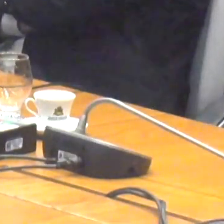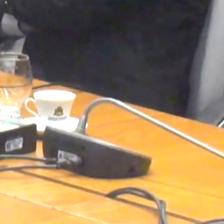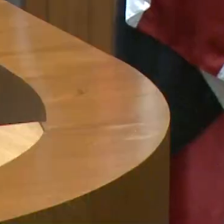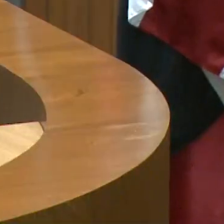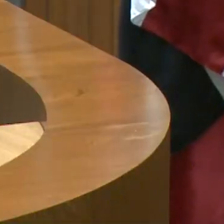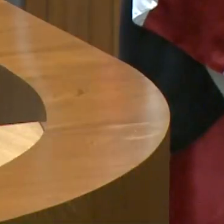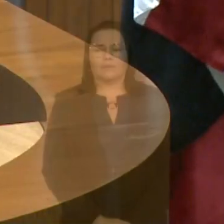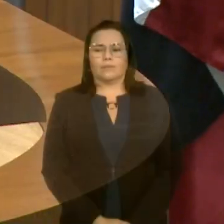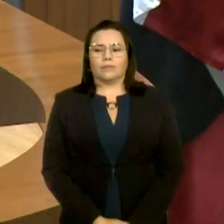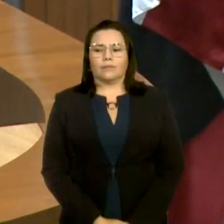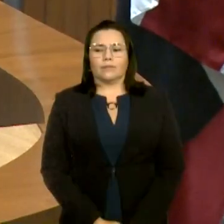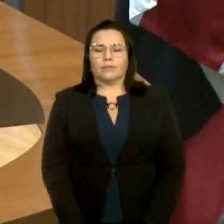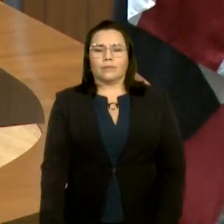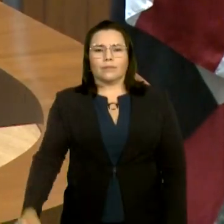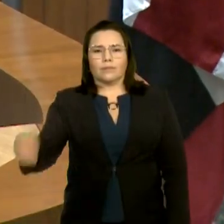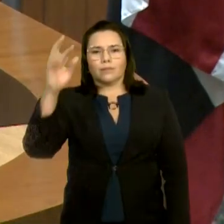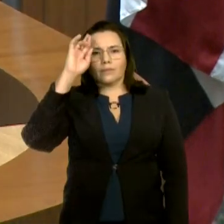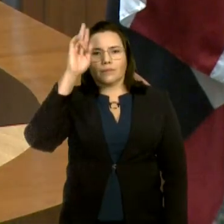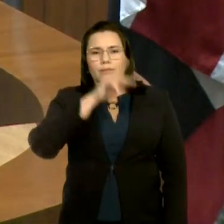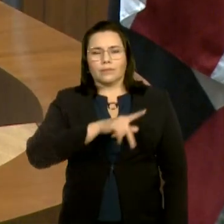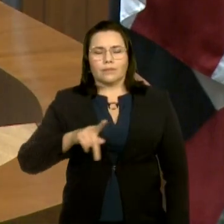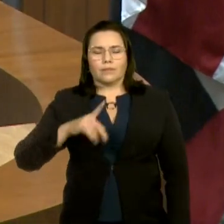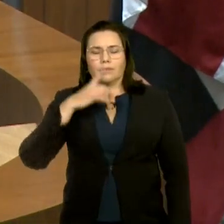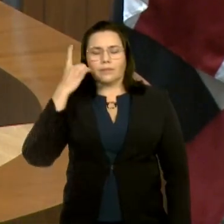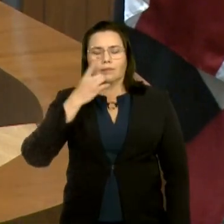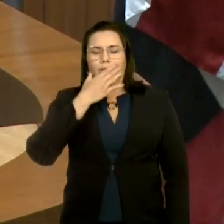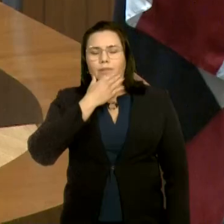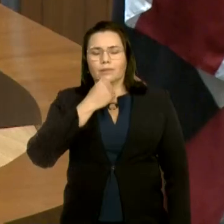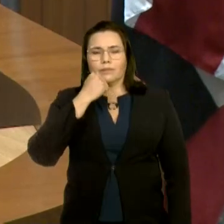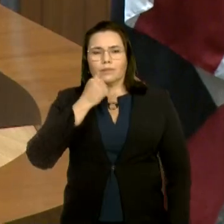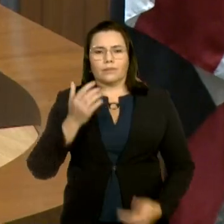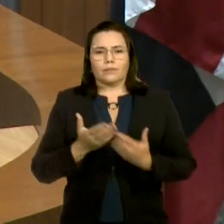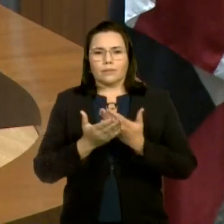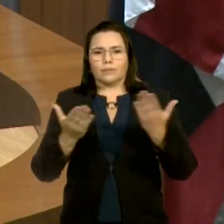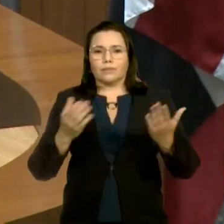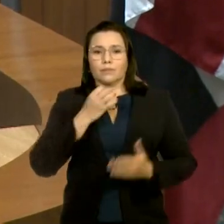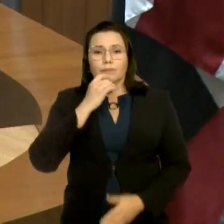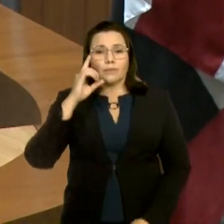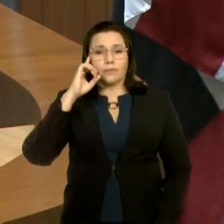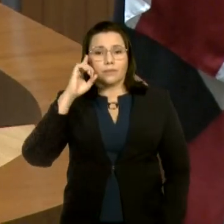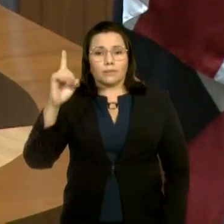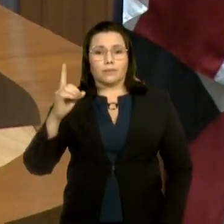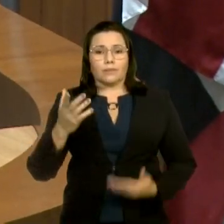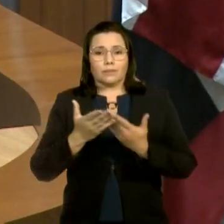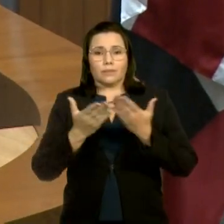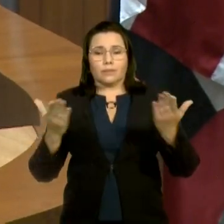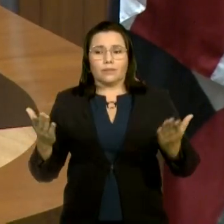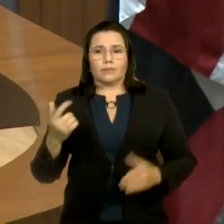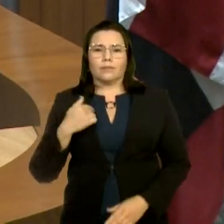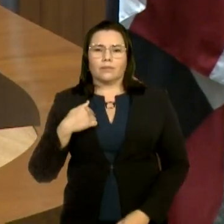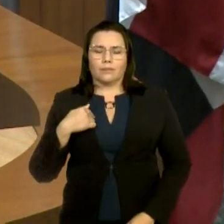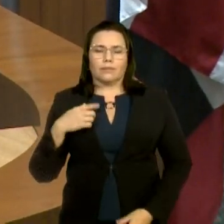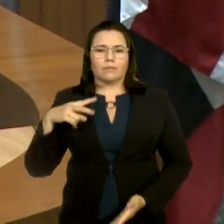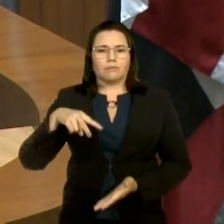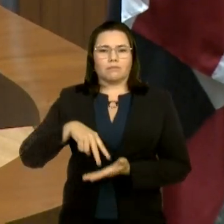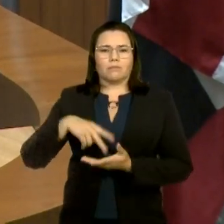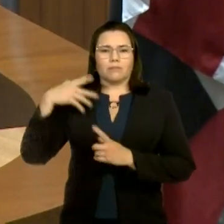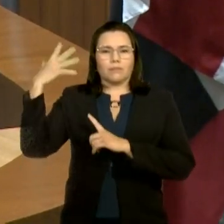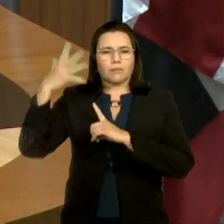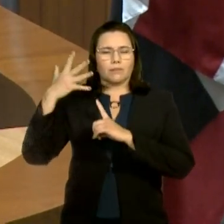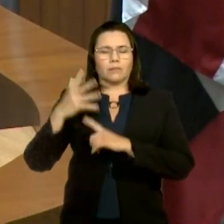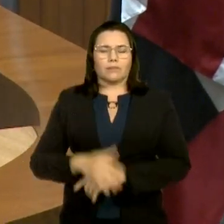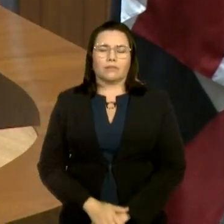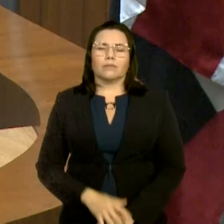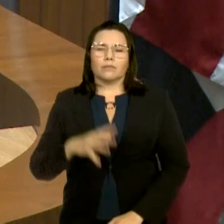senhora Presidente senhores deputados senhoras deputadas Bom dia a todos veio à Tribuna para fazer Breves comentários